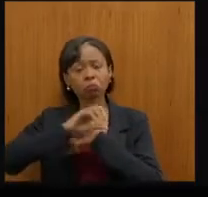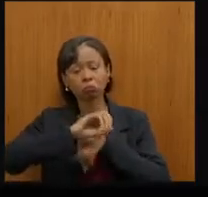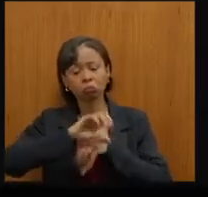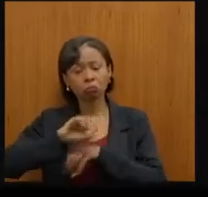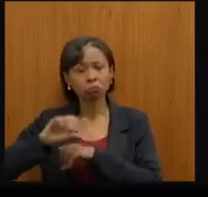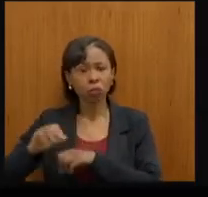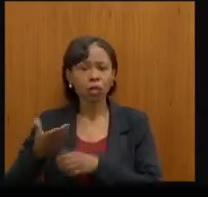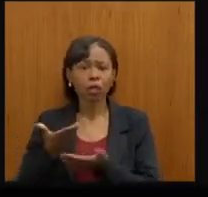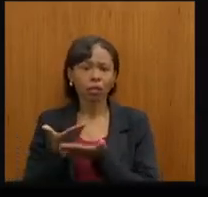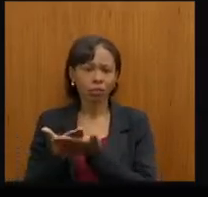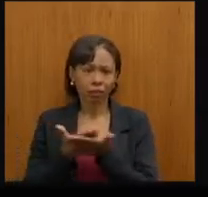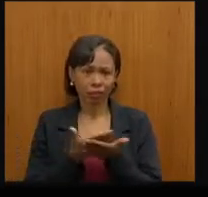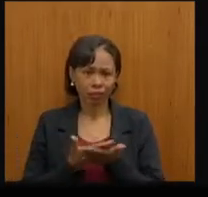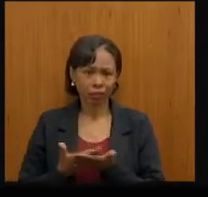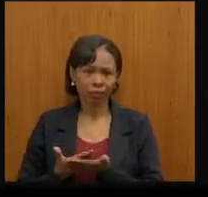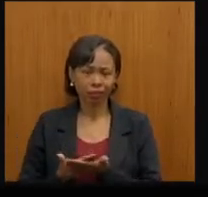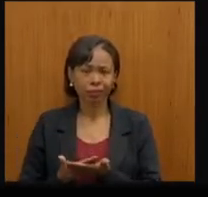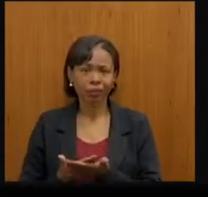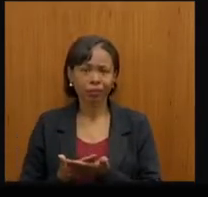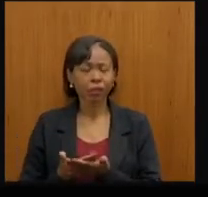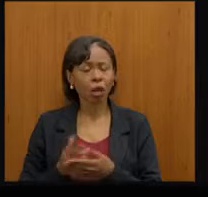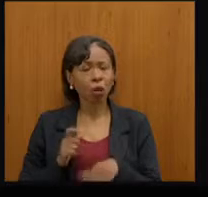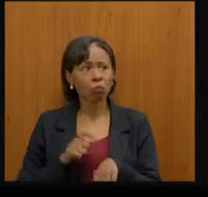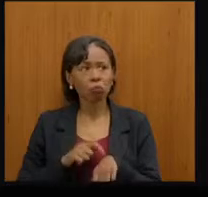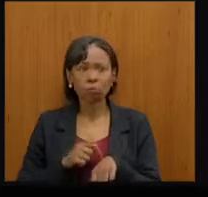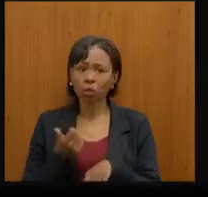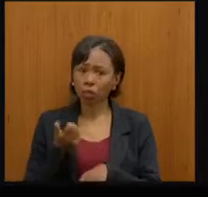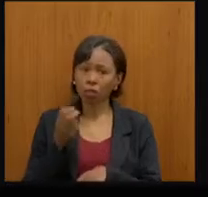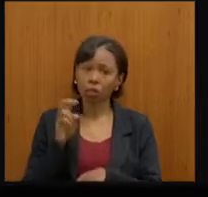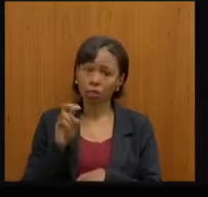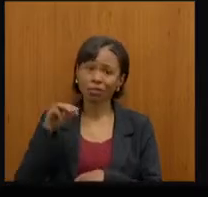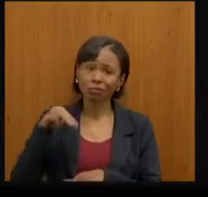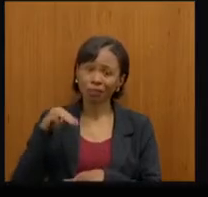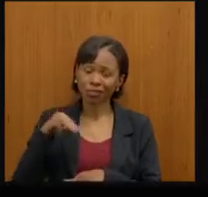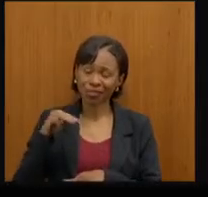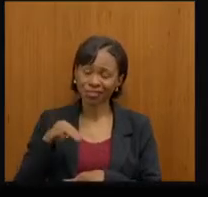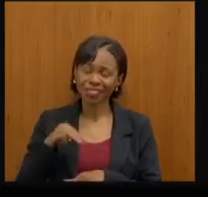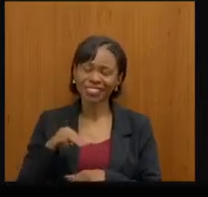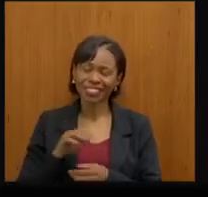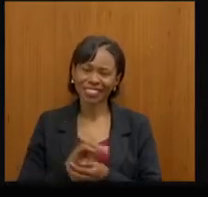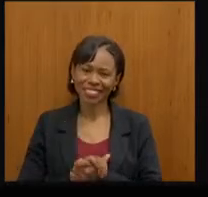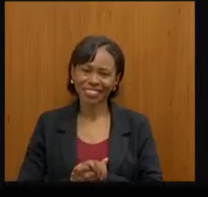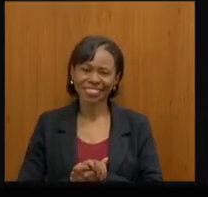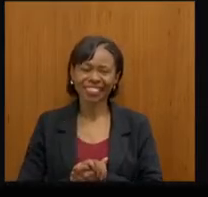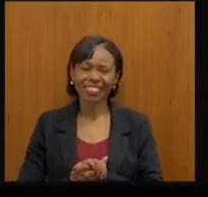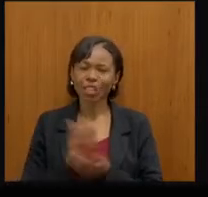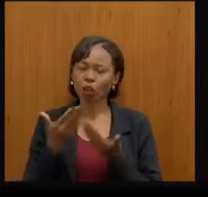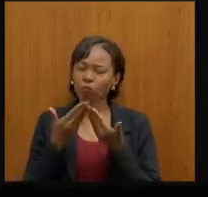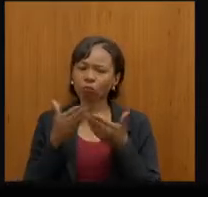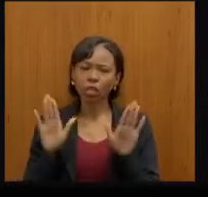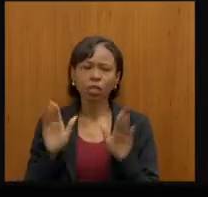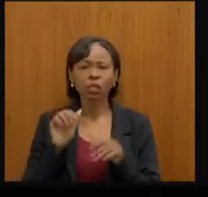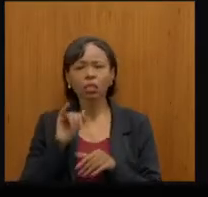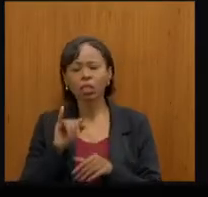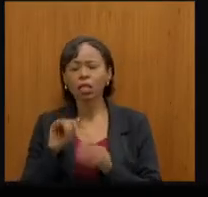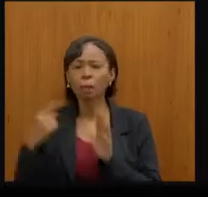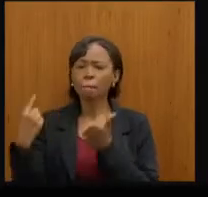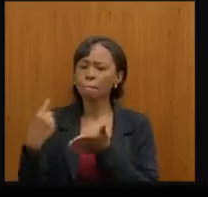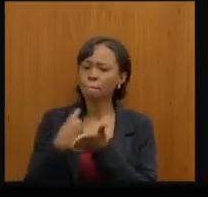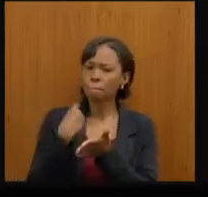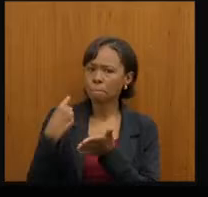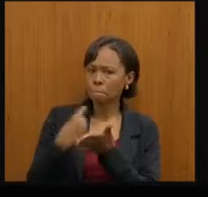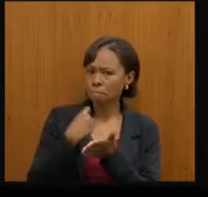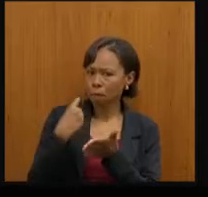tô passando um pouco aí do meu tempo era 15 minutos mas o aberto alguém quiser fazer alguma